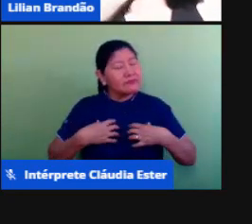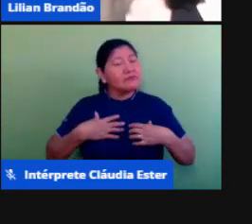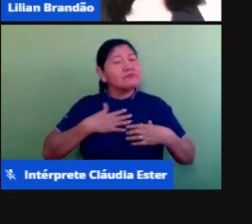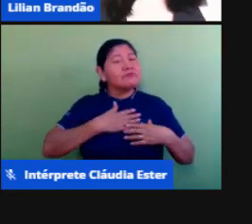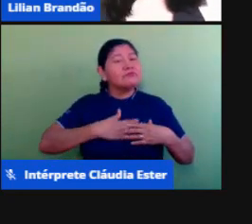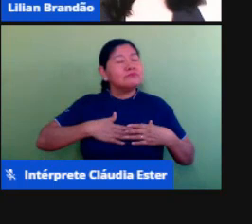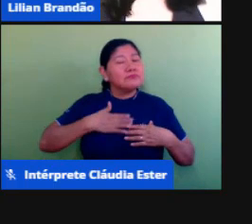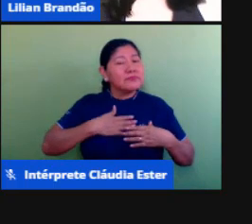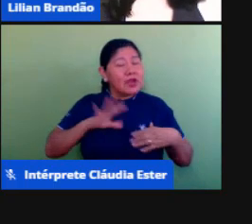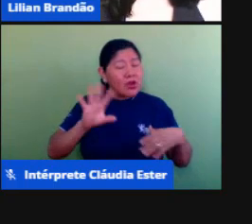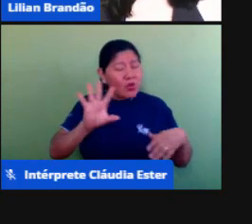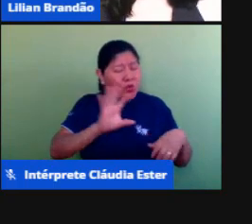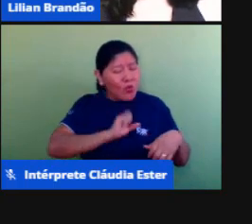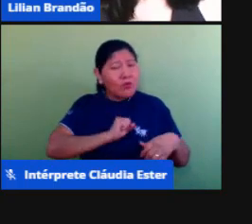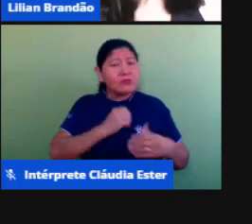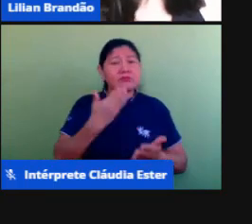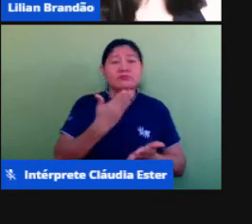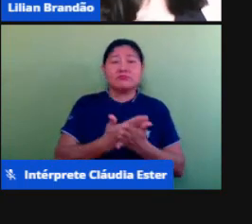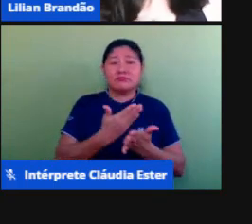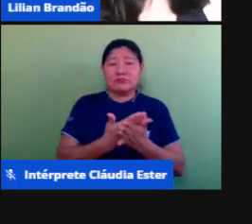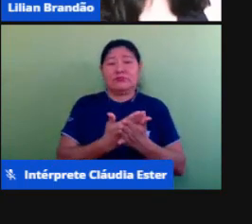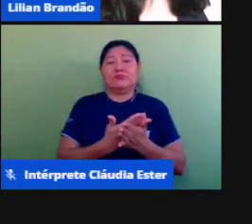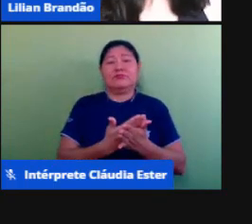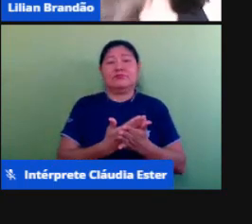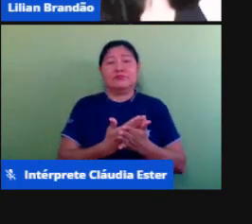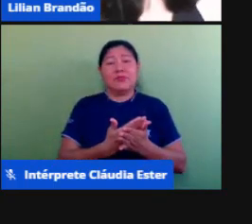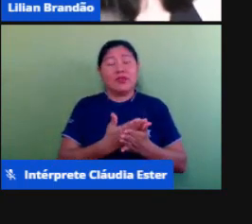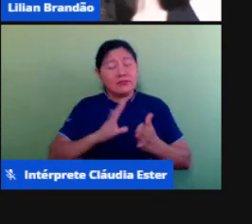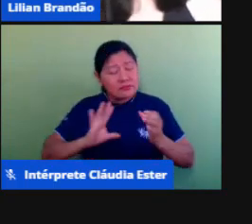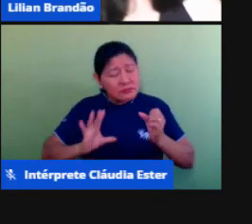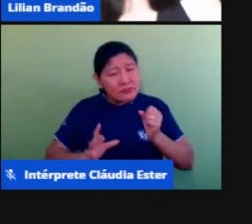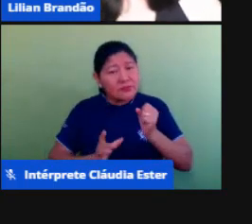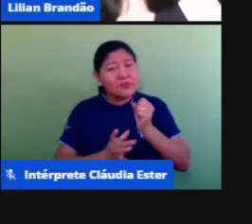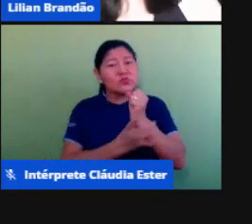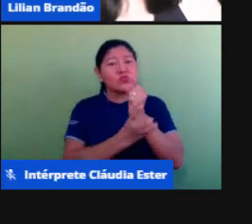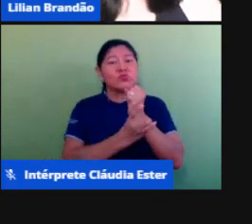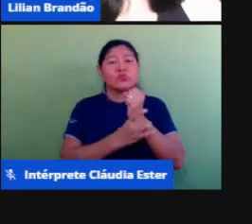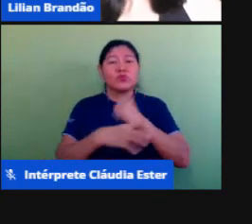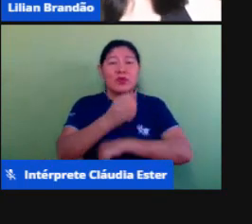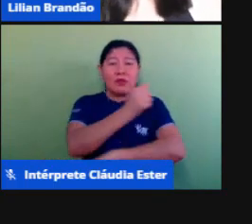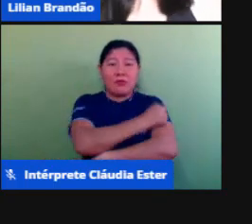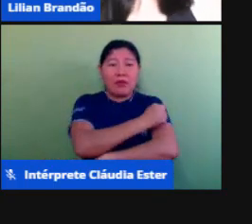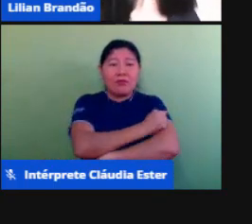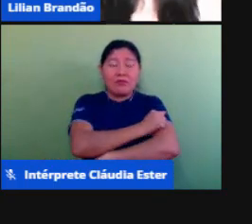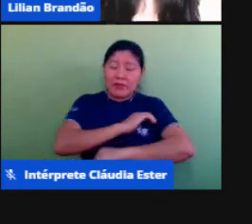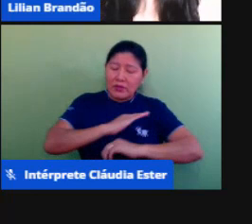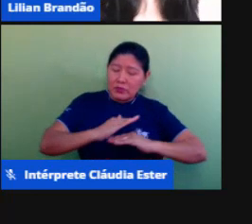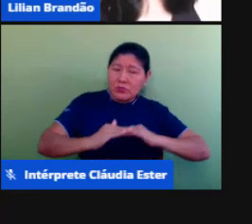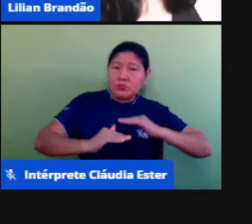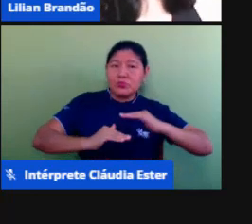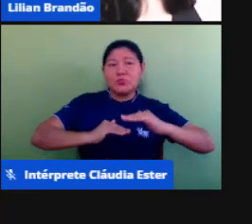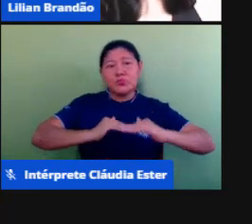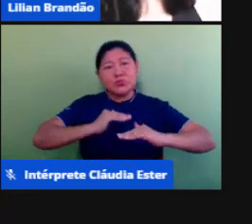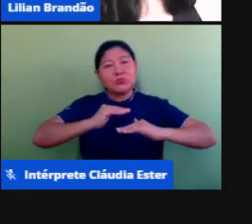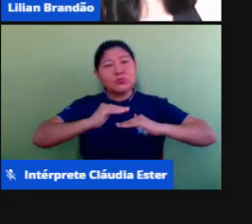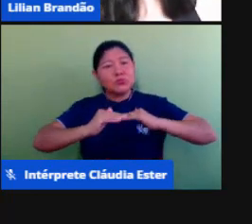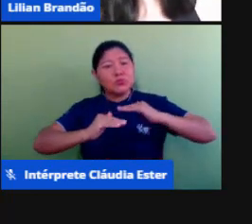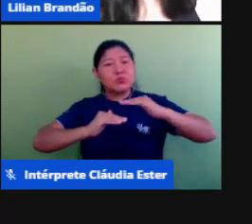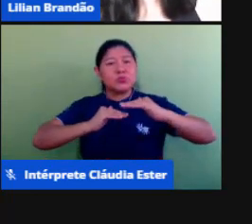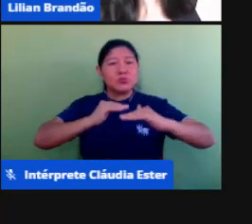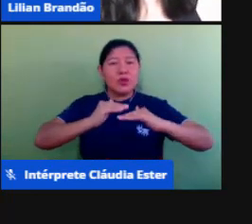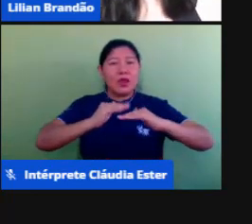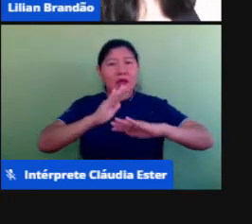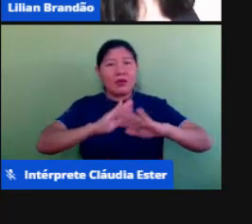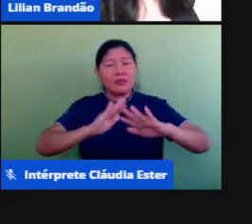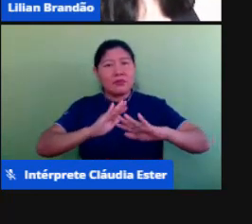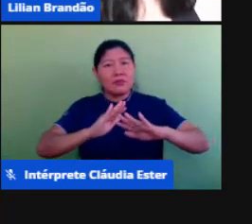com esse emocional bem consolidado, para que o aluno consiga desenvolver e não fazer o quê? E não se